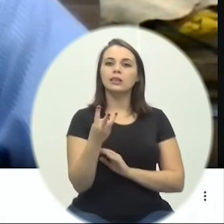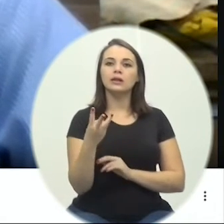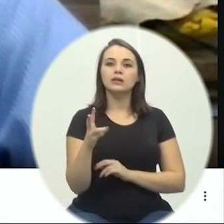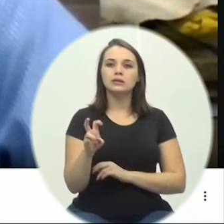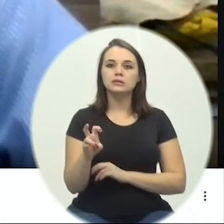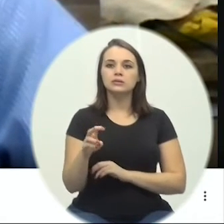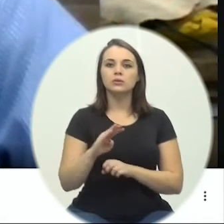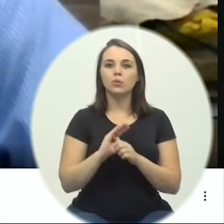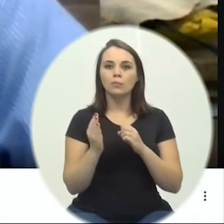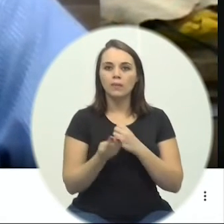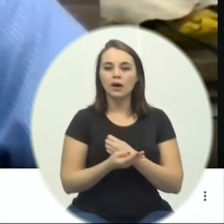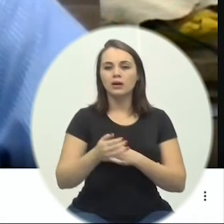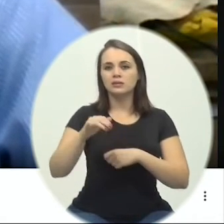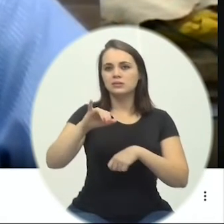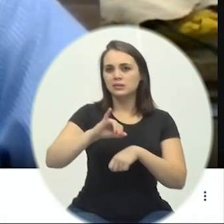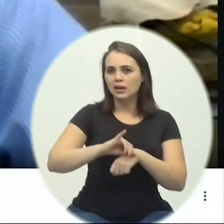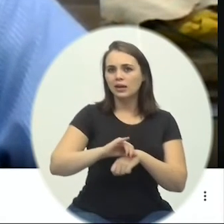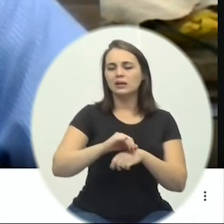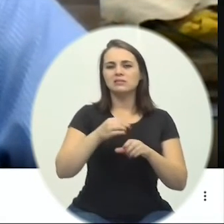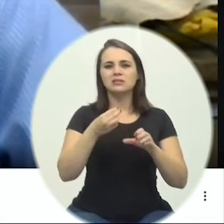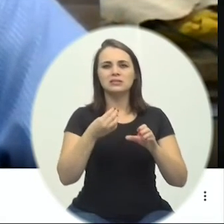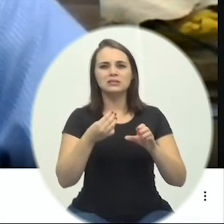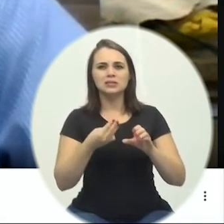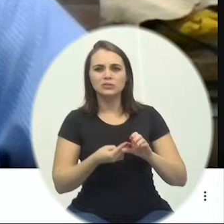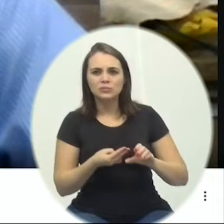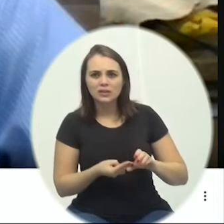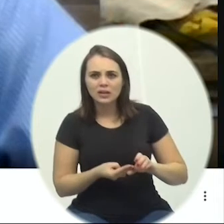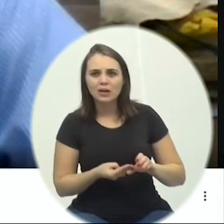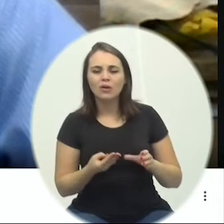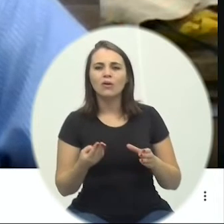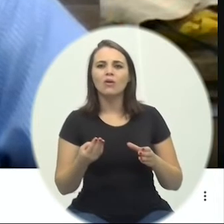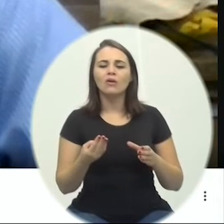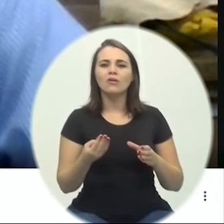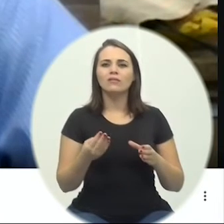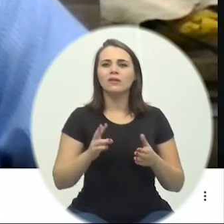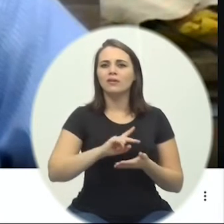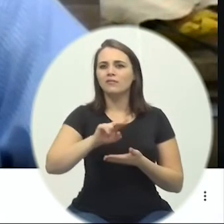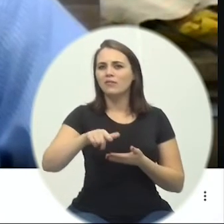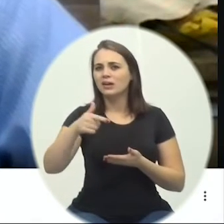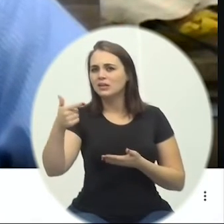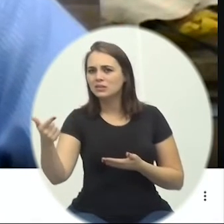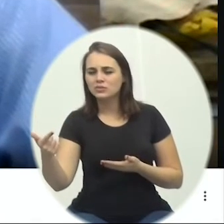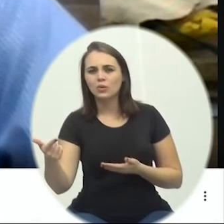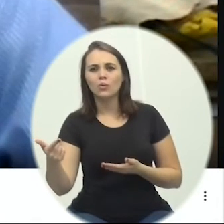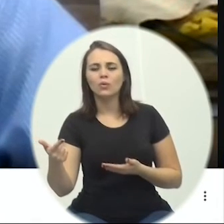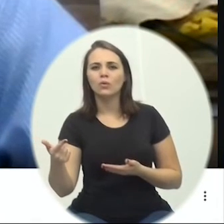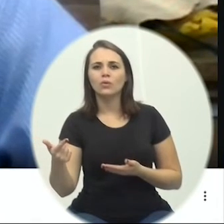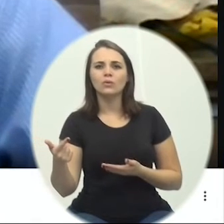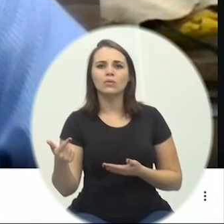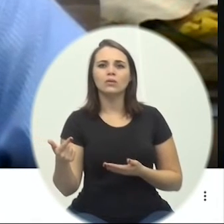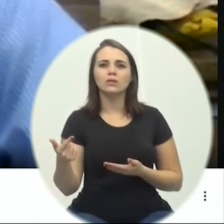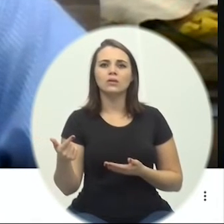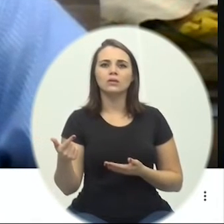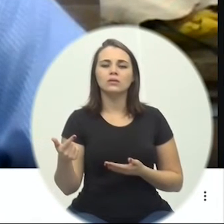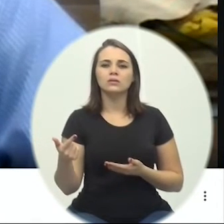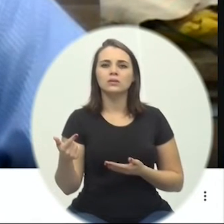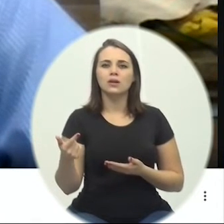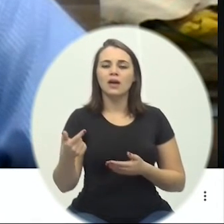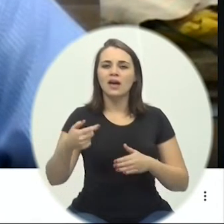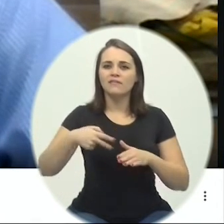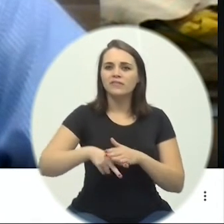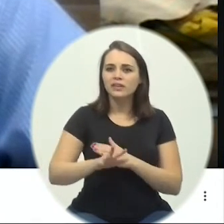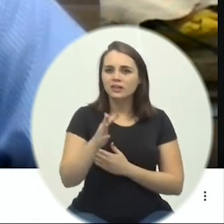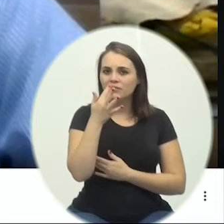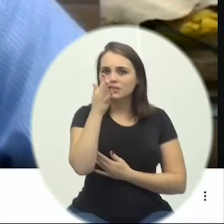Bonito, o Centro, Cidade Mineira Nova, Cidade Mineira Velha, Colônia Zílio, Dom Bosco, Distrito Industrial, Floresta 1 e 2, a Francesa, o Jardim